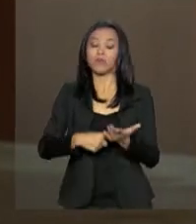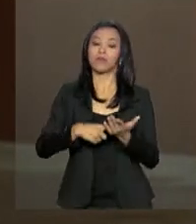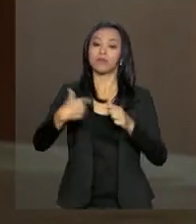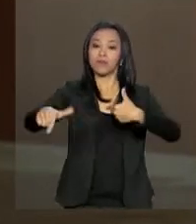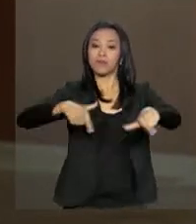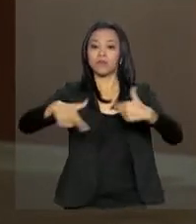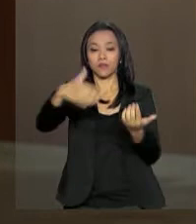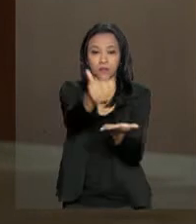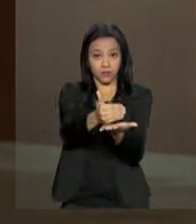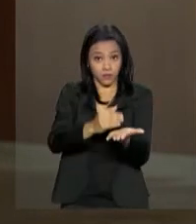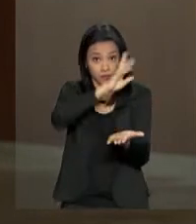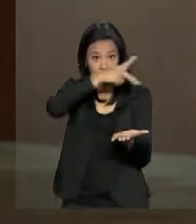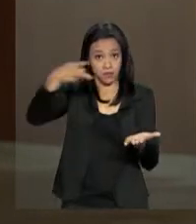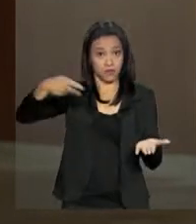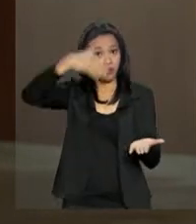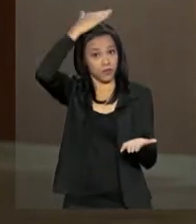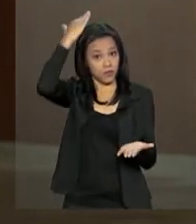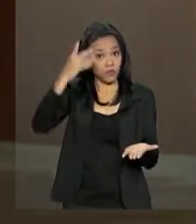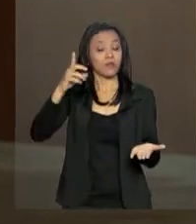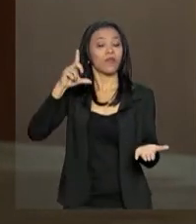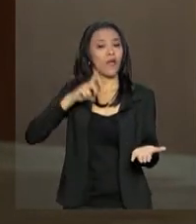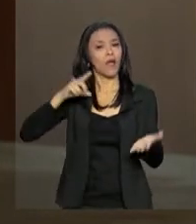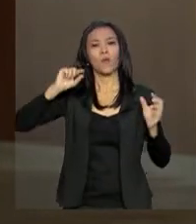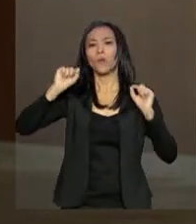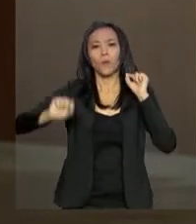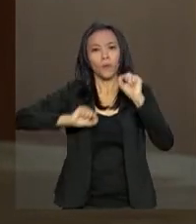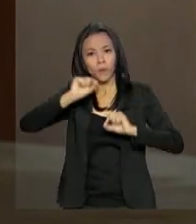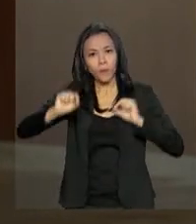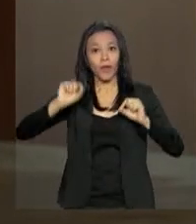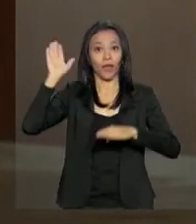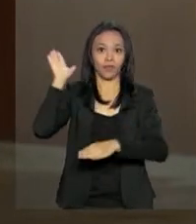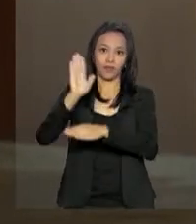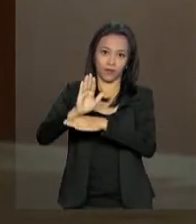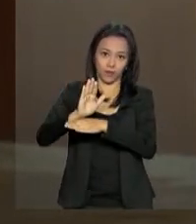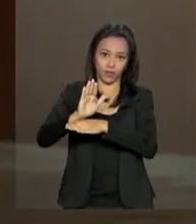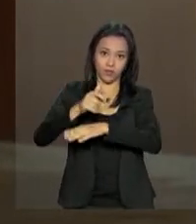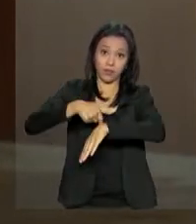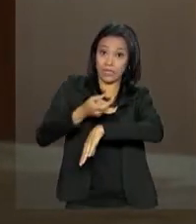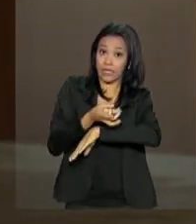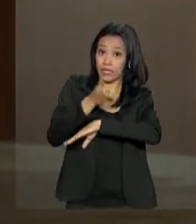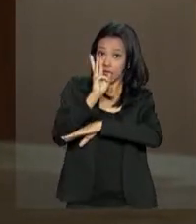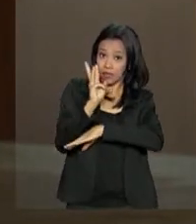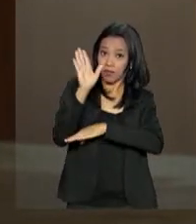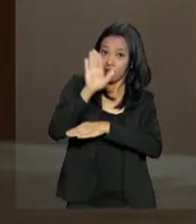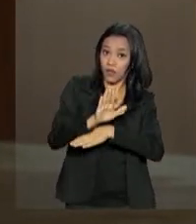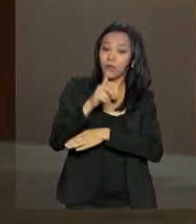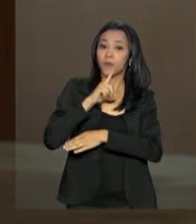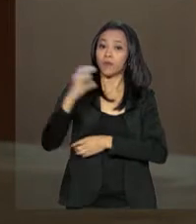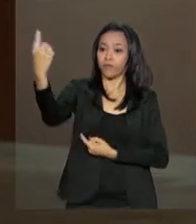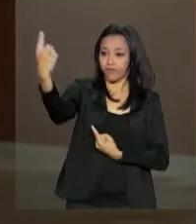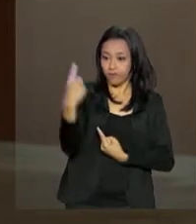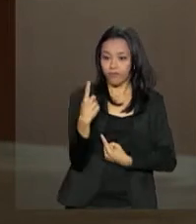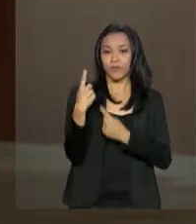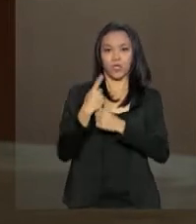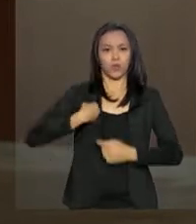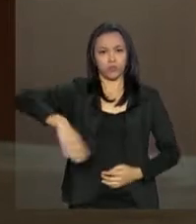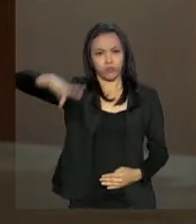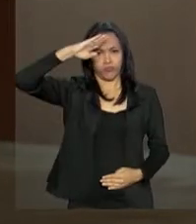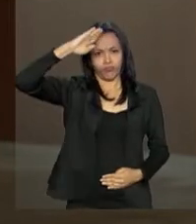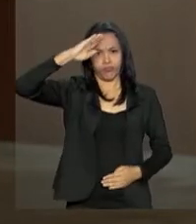palácio do planalto estão concentrados no período da tarde às 3 horas o presidente recebe o comandante da marinha